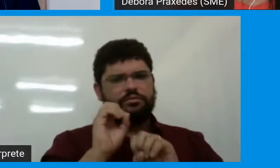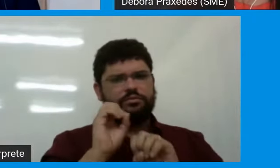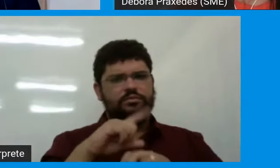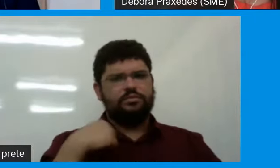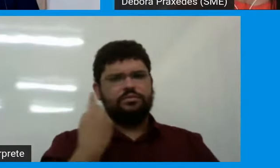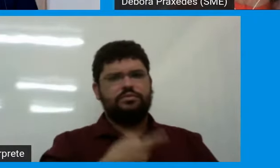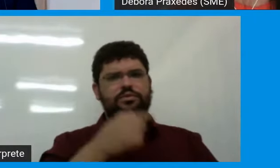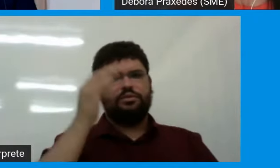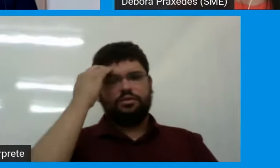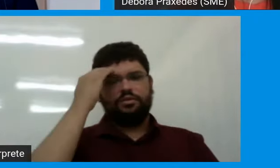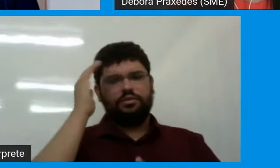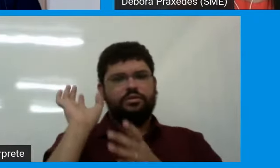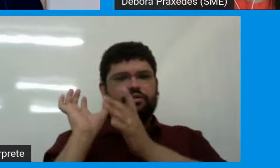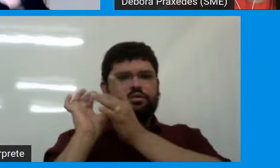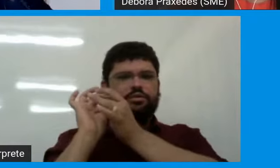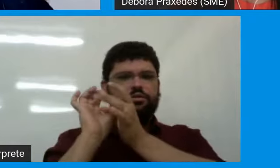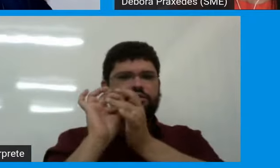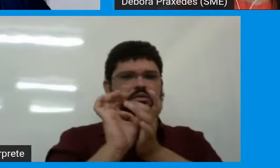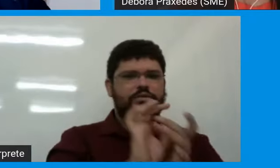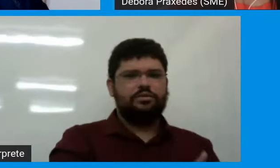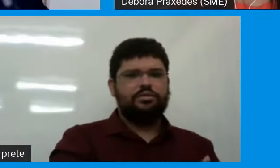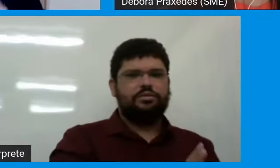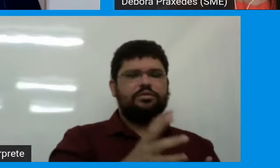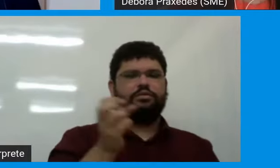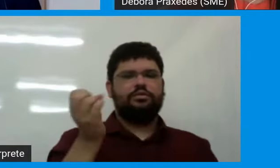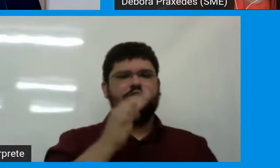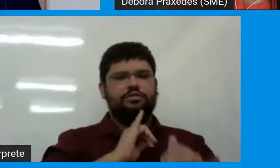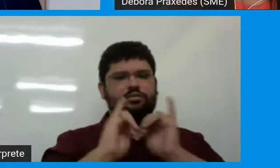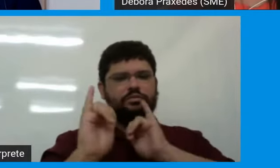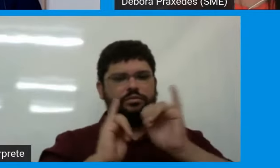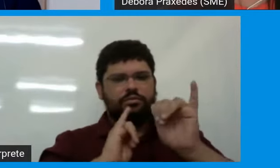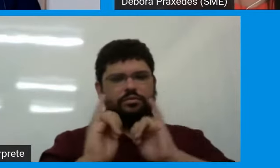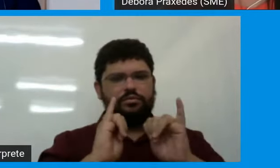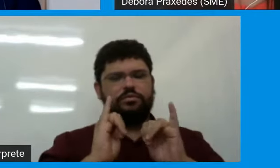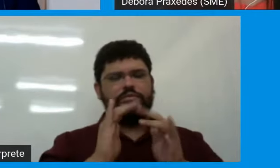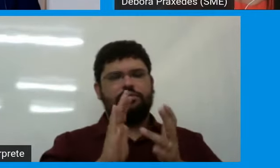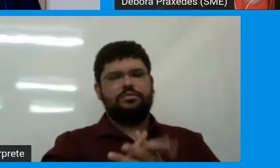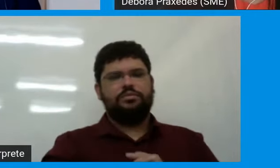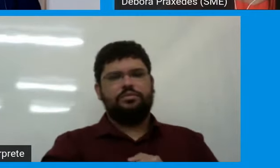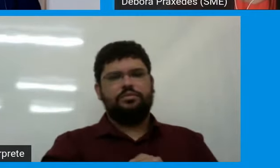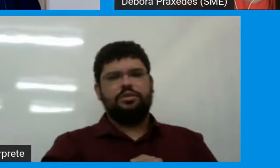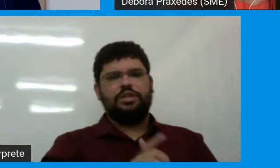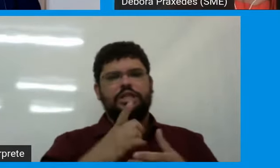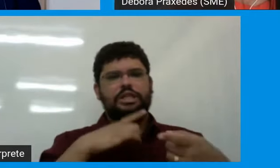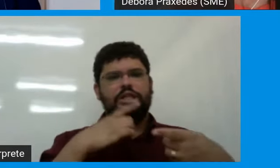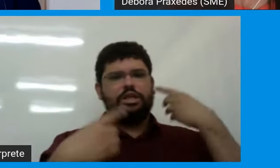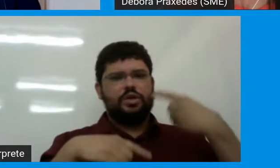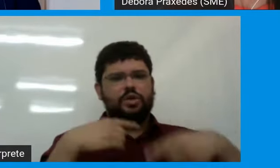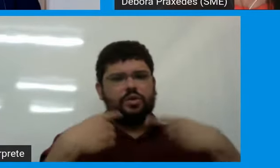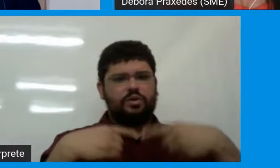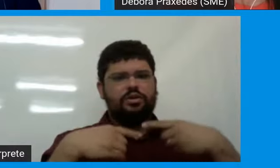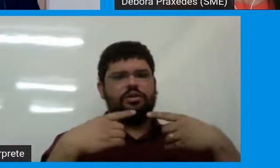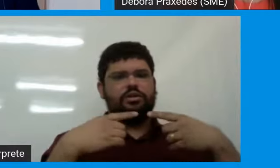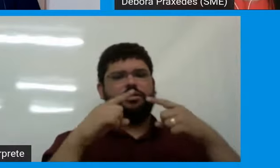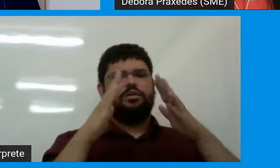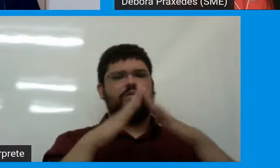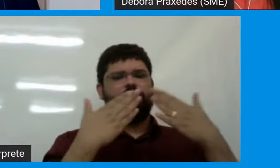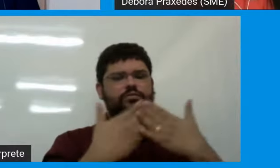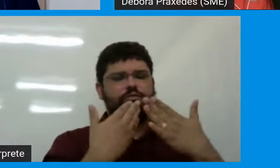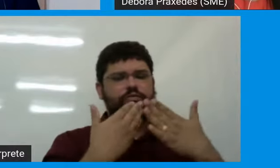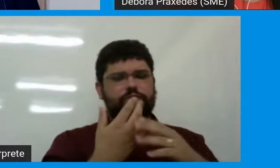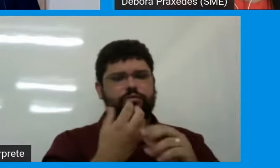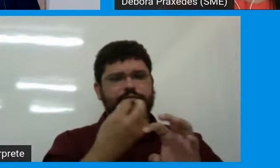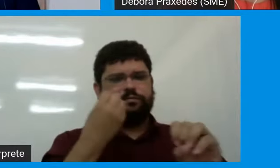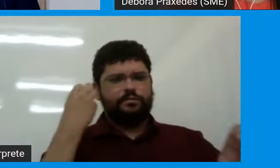contexto de novos saberes, né, são gerados e dialogados nesse espaço escolar agora virtual.